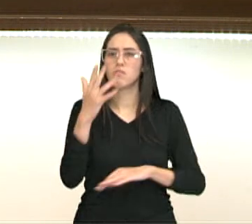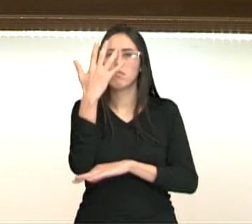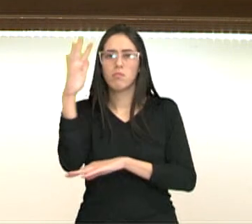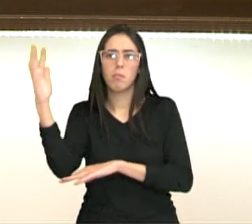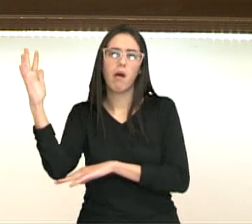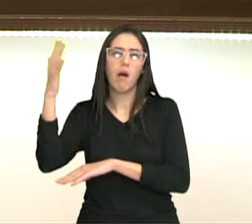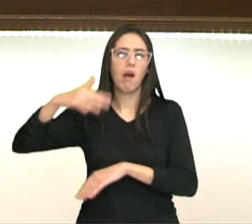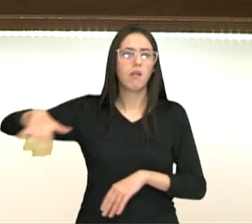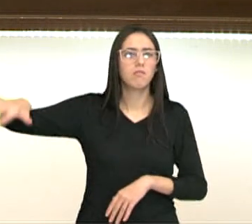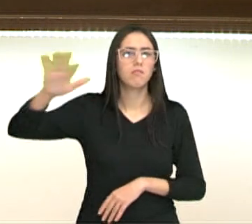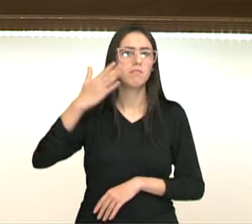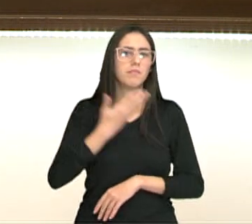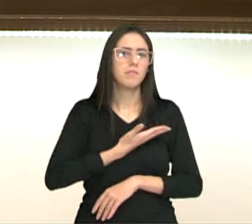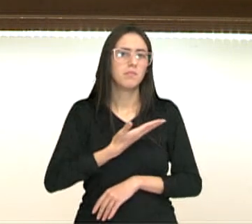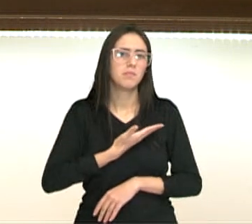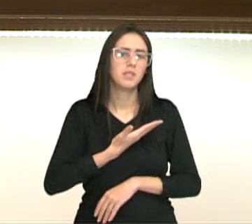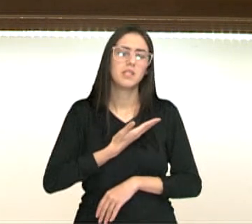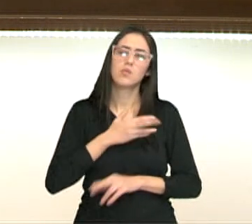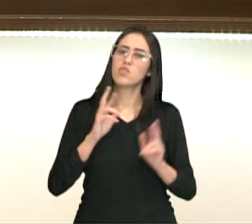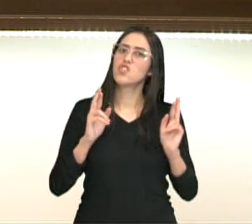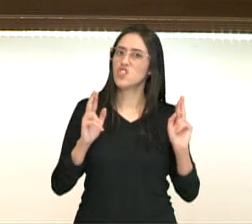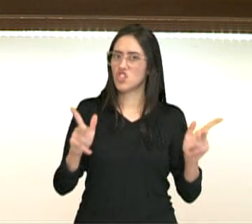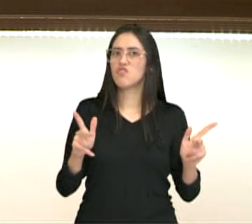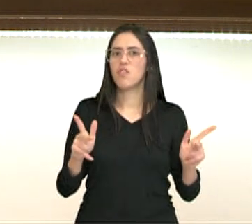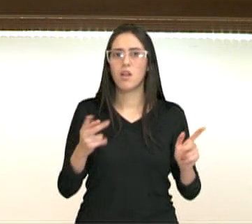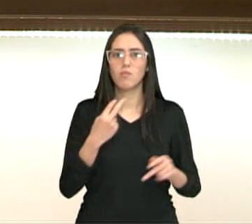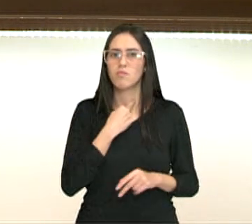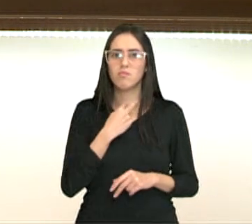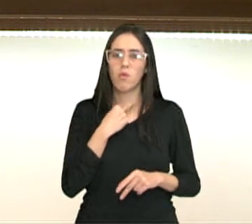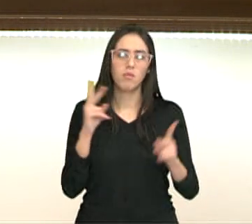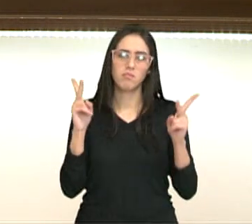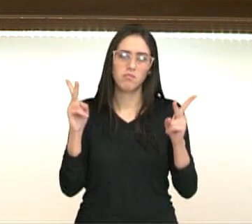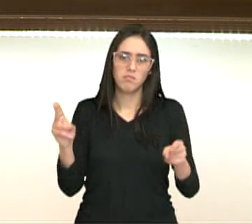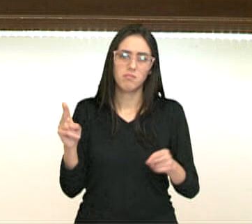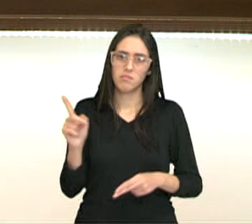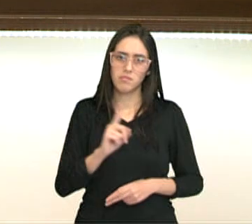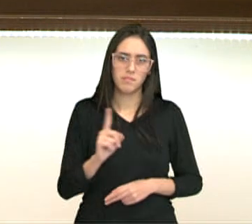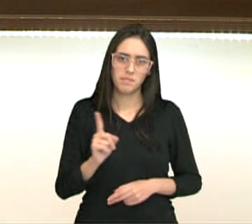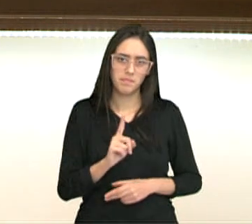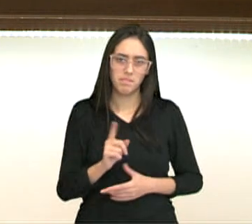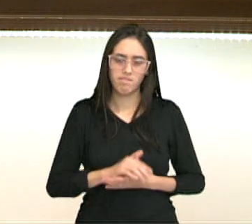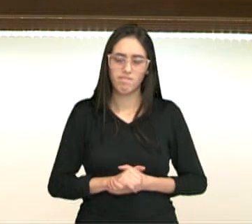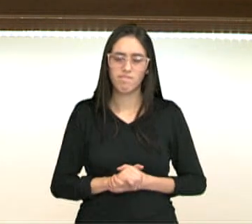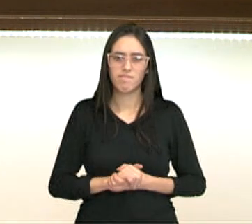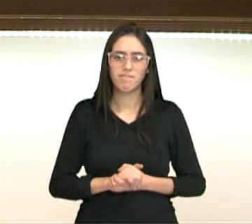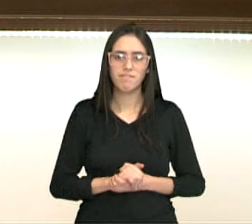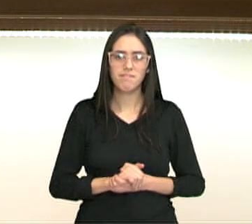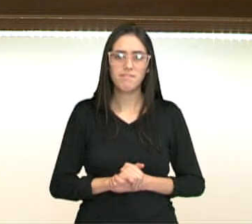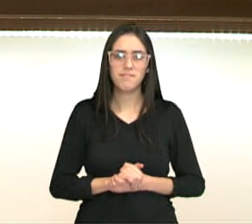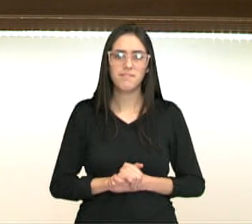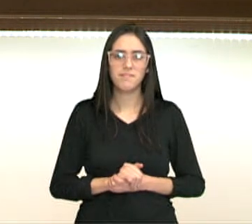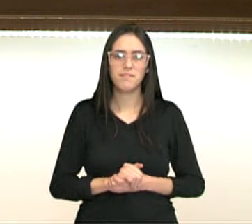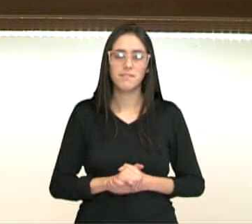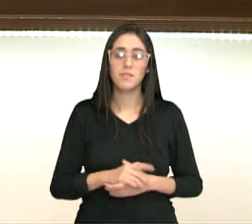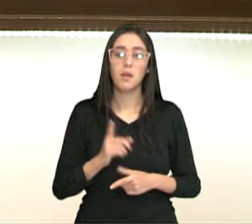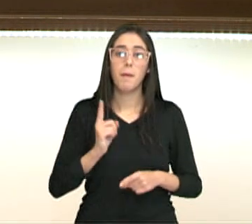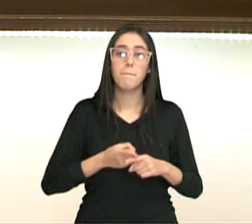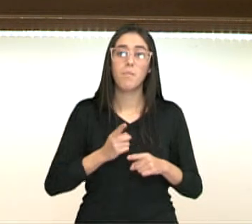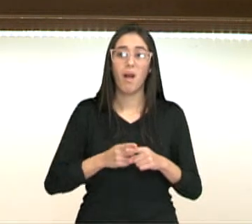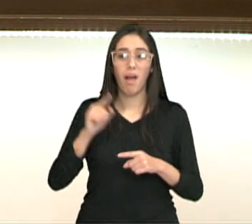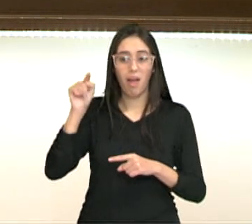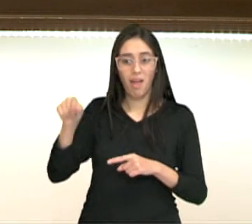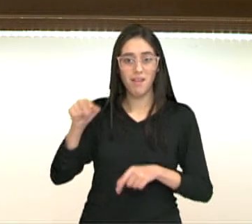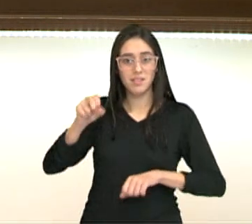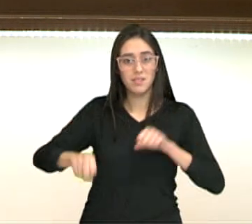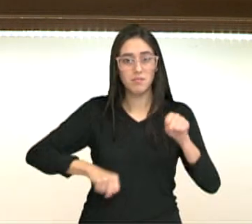com os amigos. Então não tem como nós utilizarmos a mesma bicicleta na prática esportiva do mountain bike, porque ela não vai